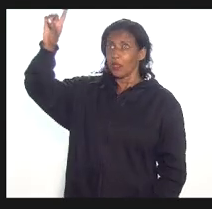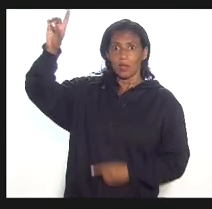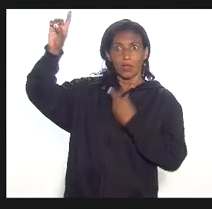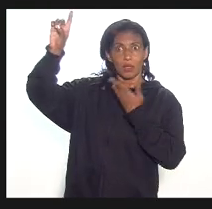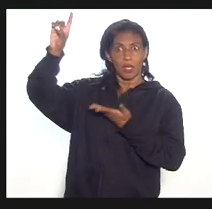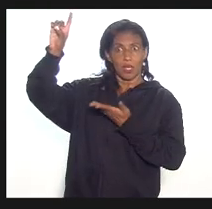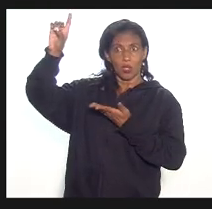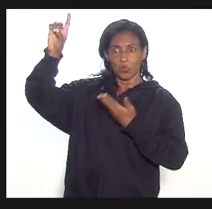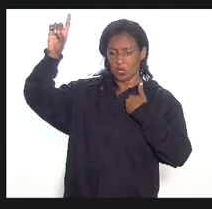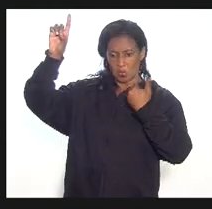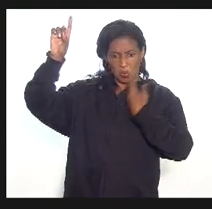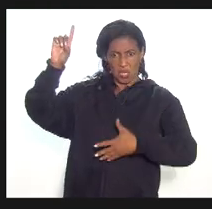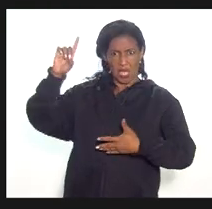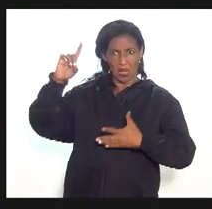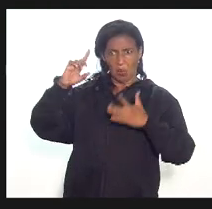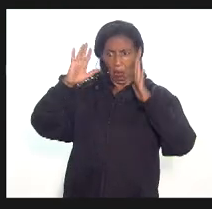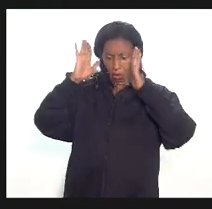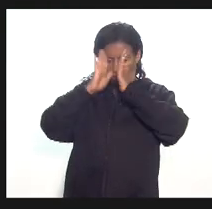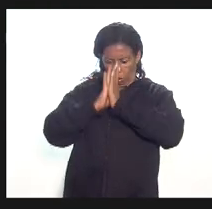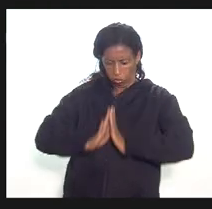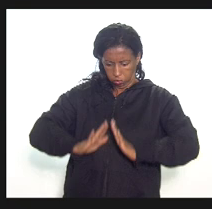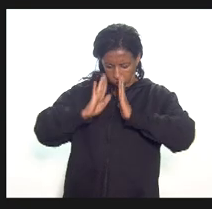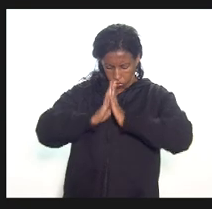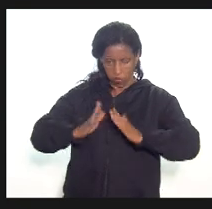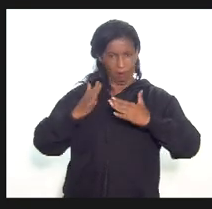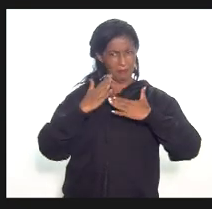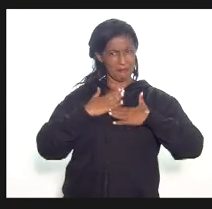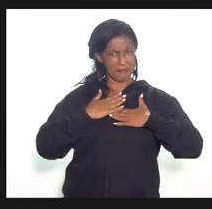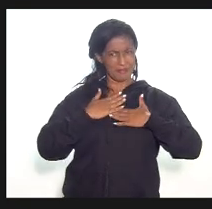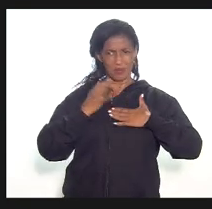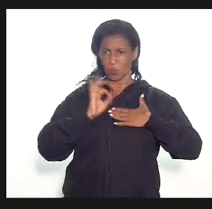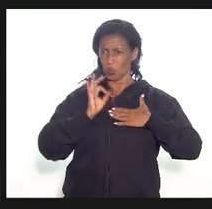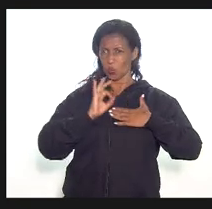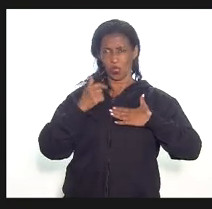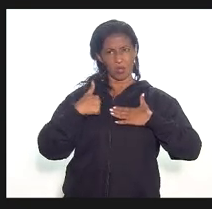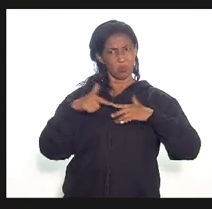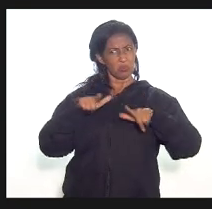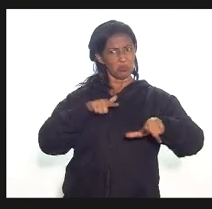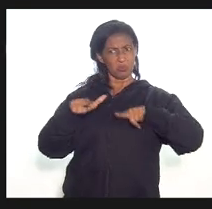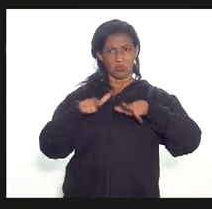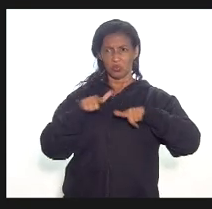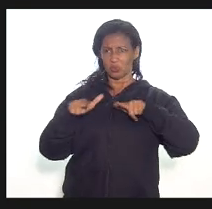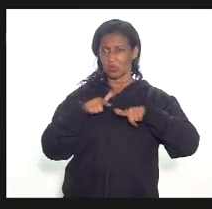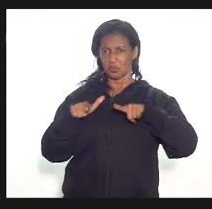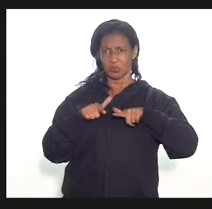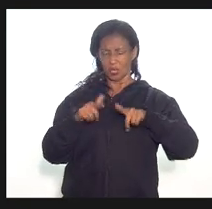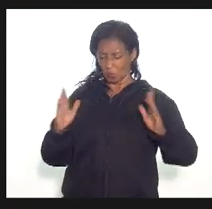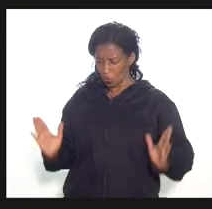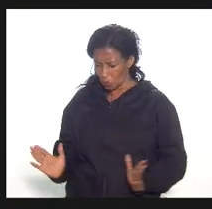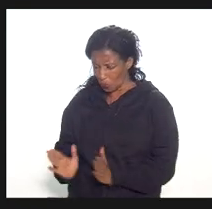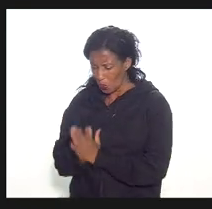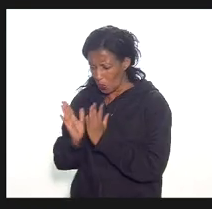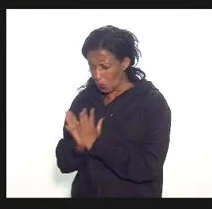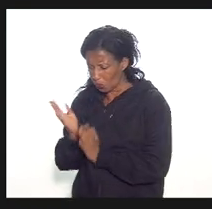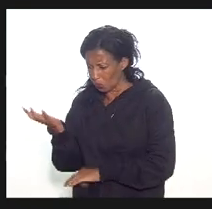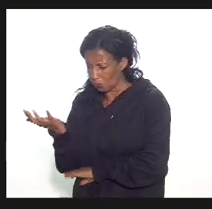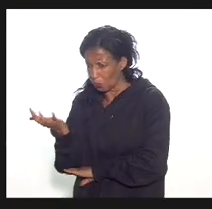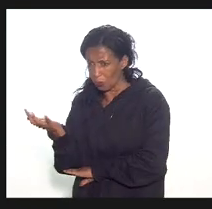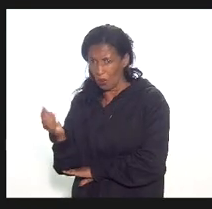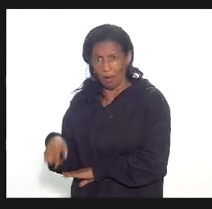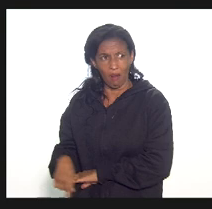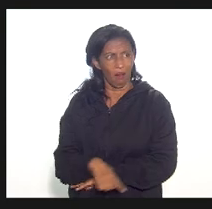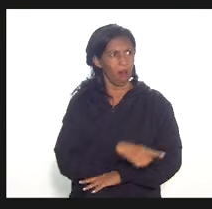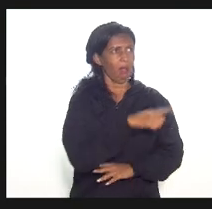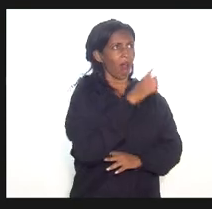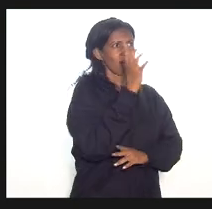adorado e idolatrado eu devo ser o servidor do mendigo e também do empresário